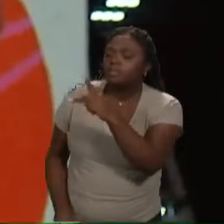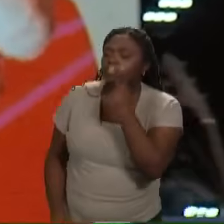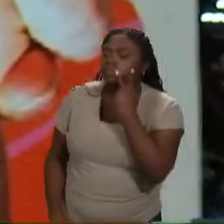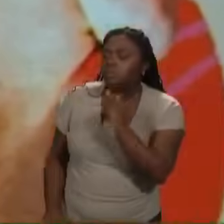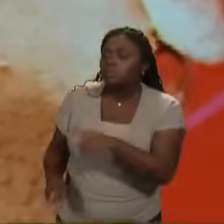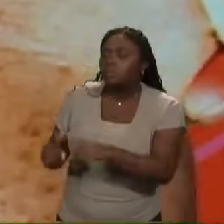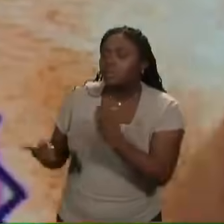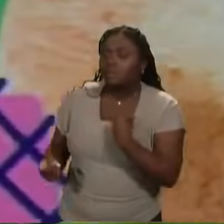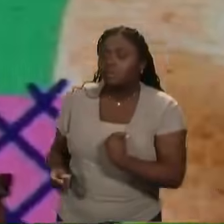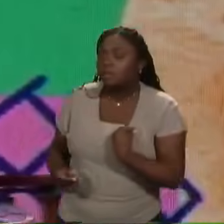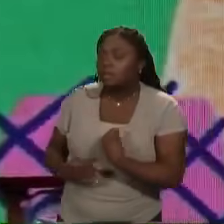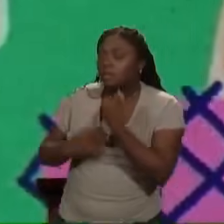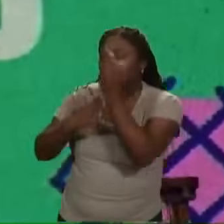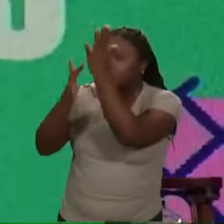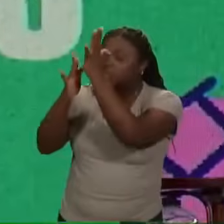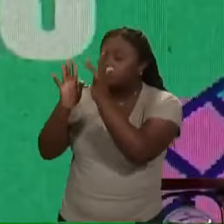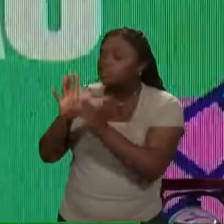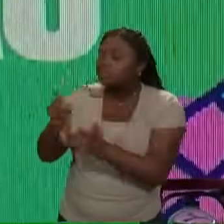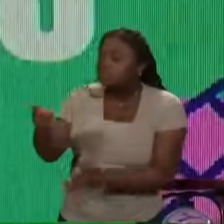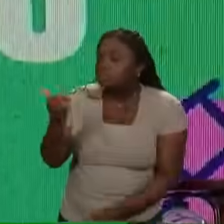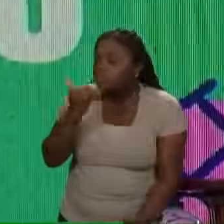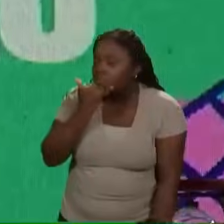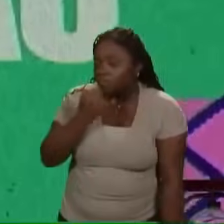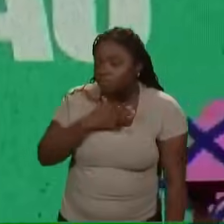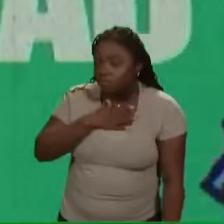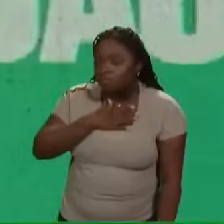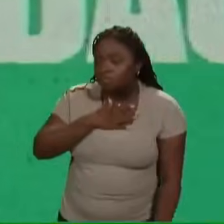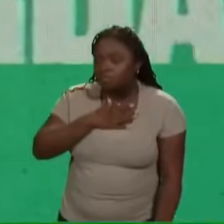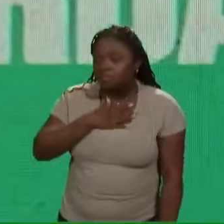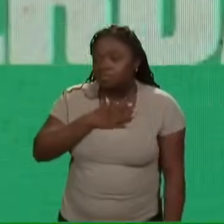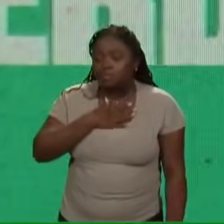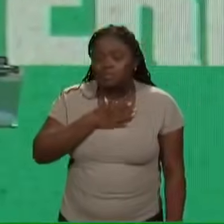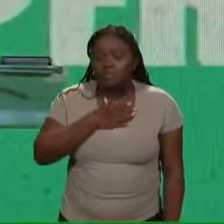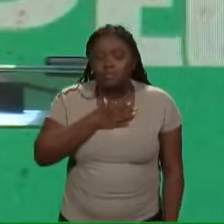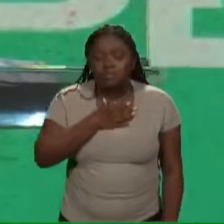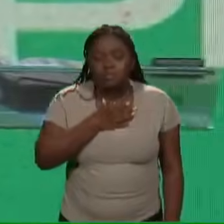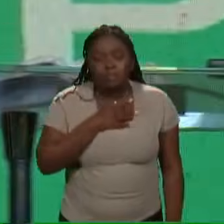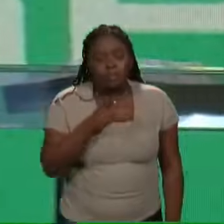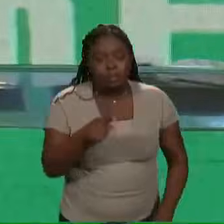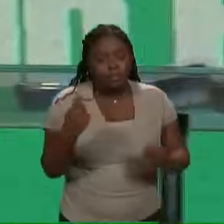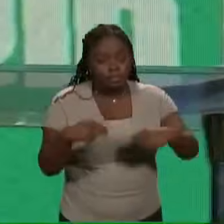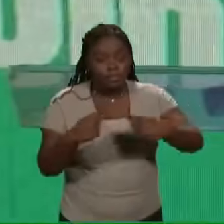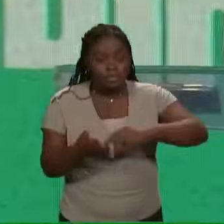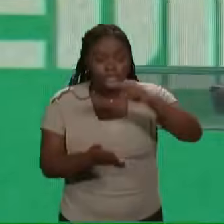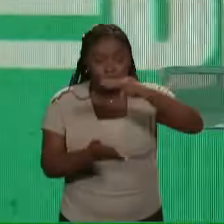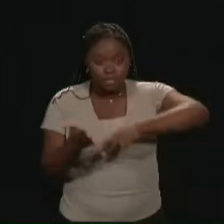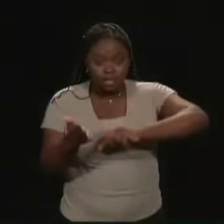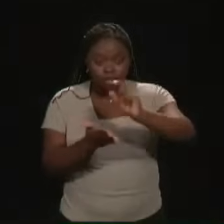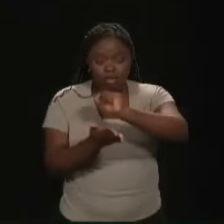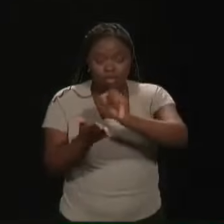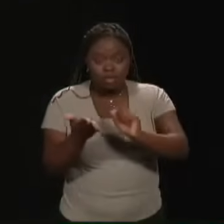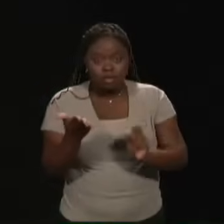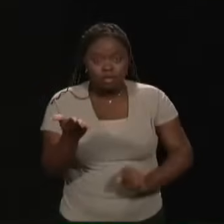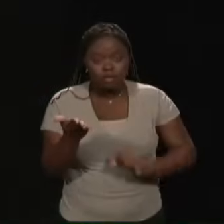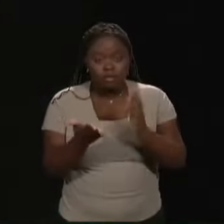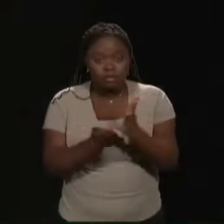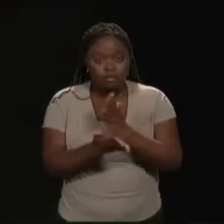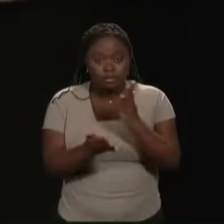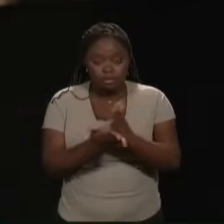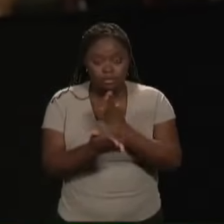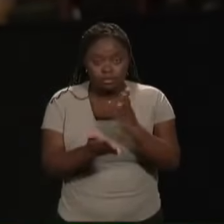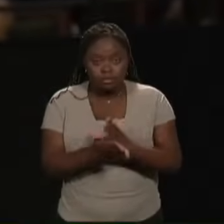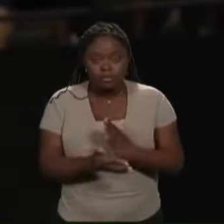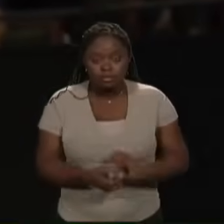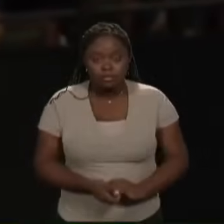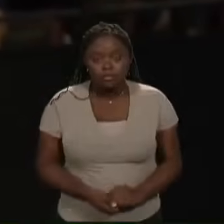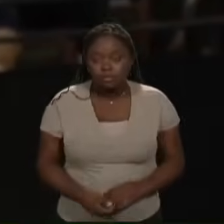vida a Jesus. Você me perdoa? E estendeu a mão. Você tem que ler o que ela escreve no livro, o que